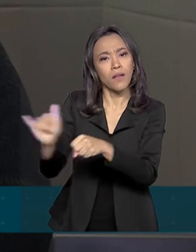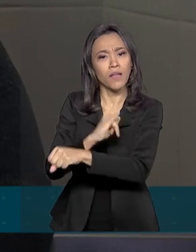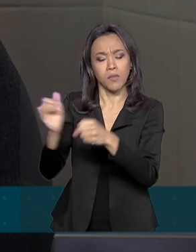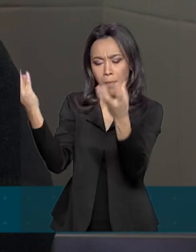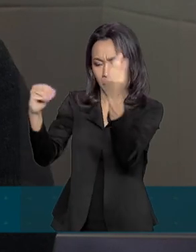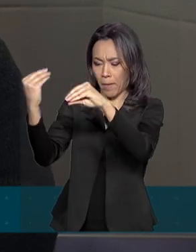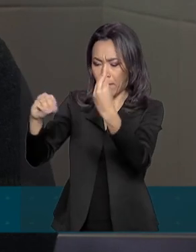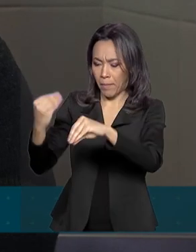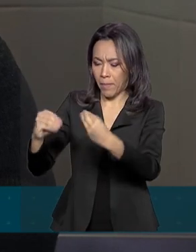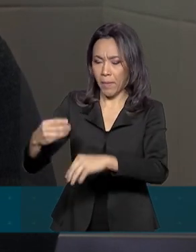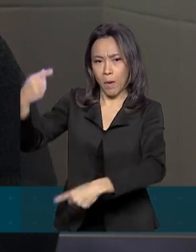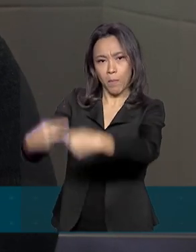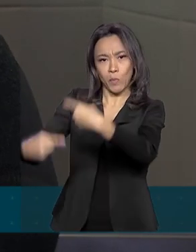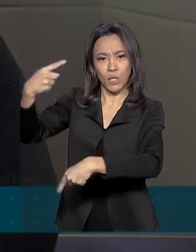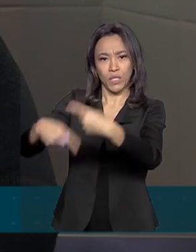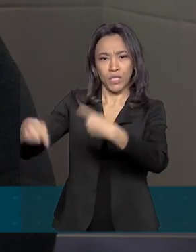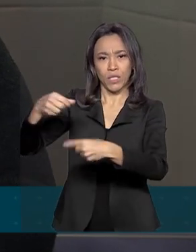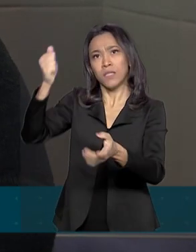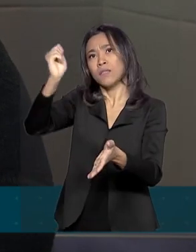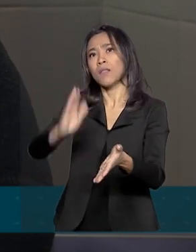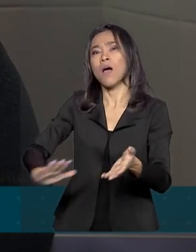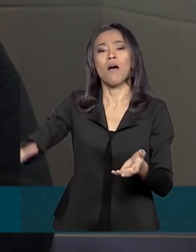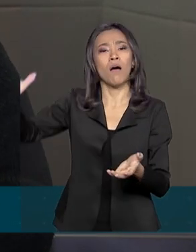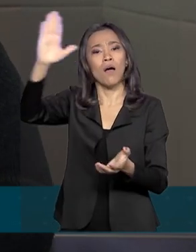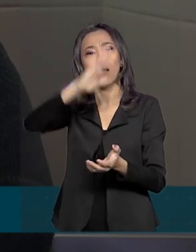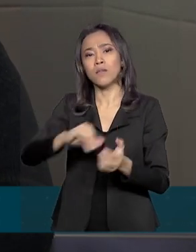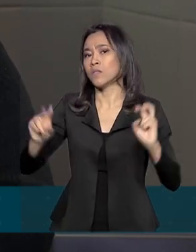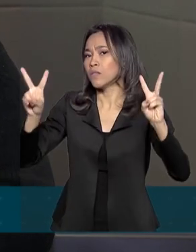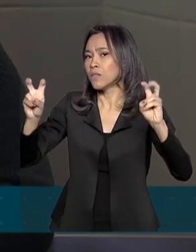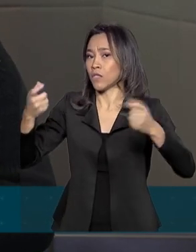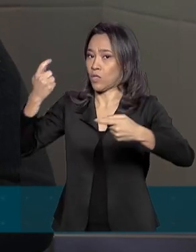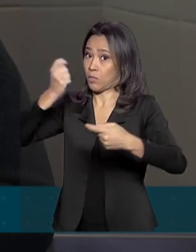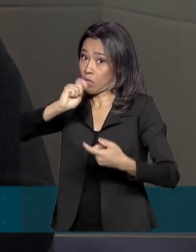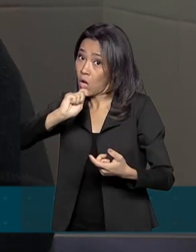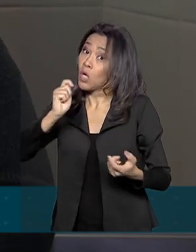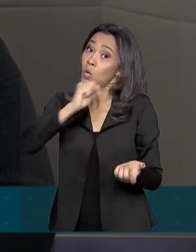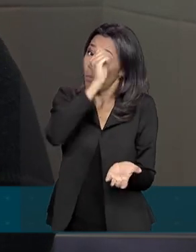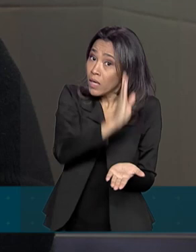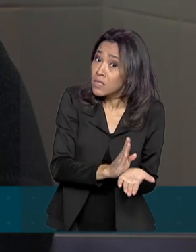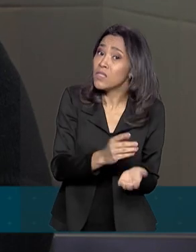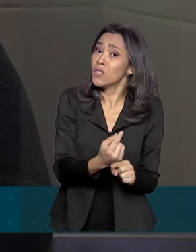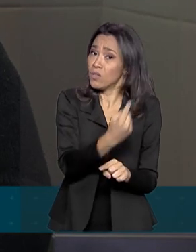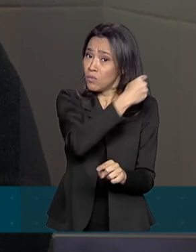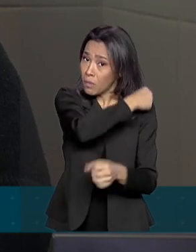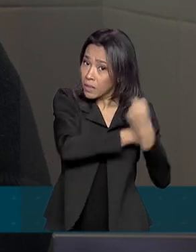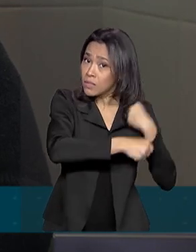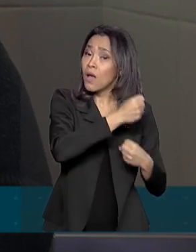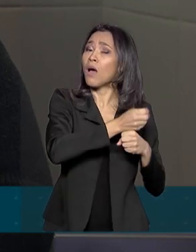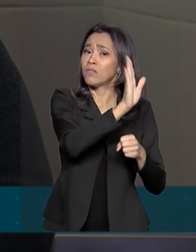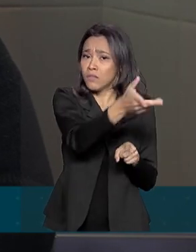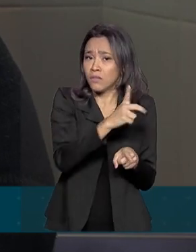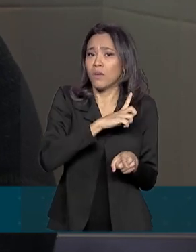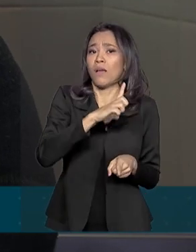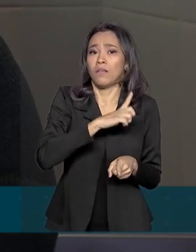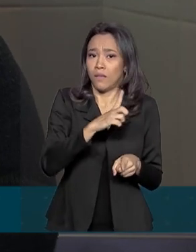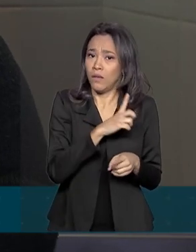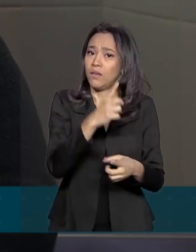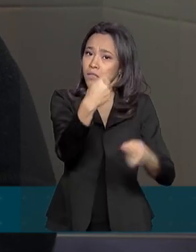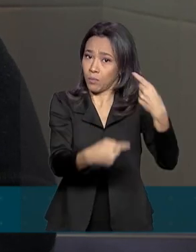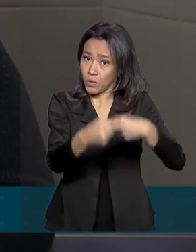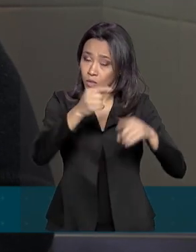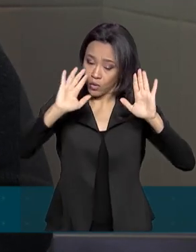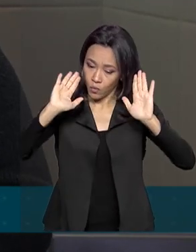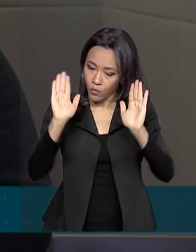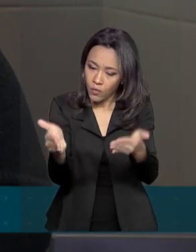nacional de políticas sobre drogas. E desde abril do ano passado, o Brasil já tem uma política nacional de políticas sobre drogas, com